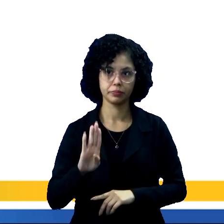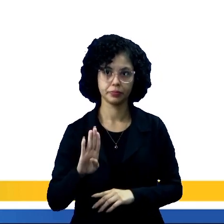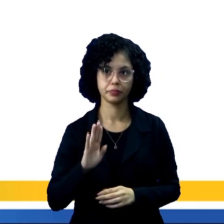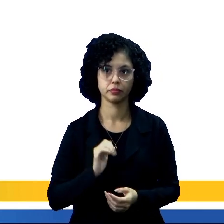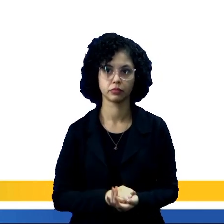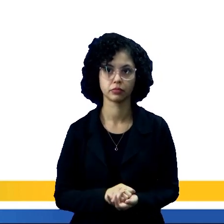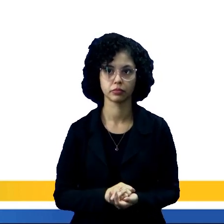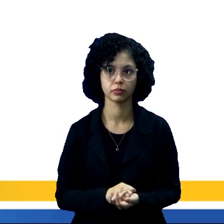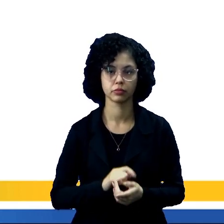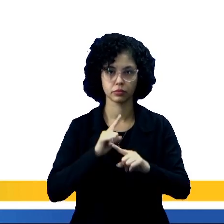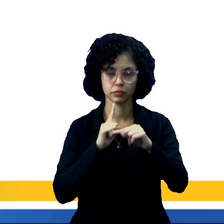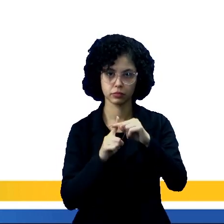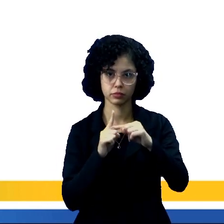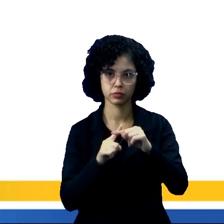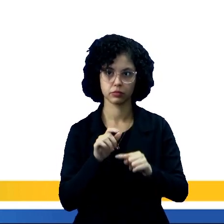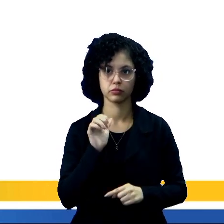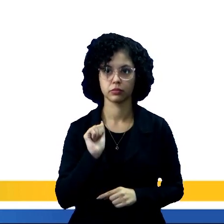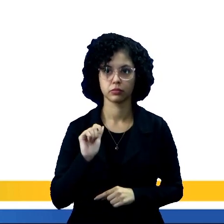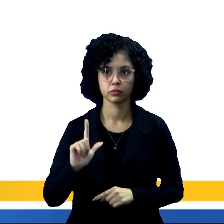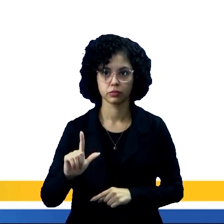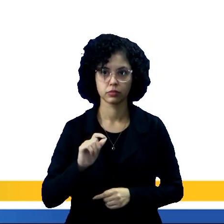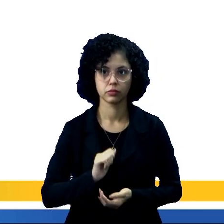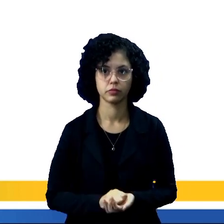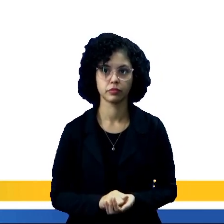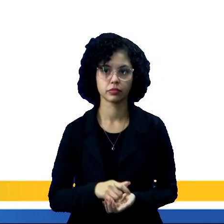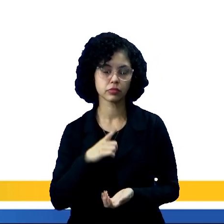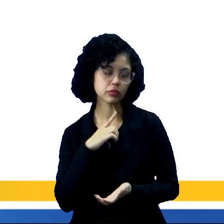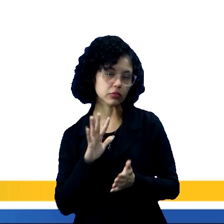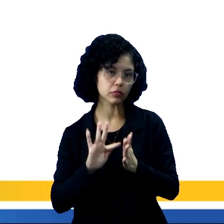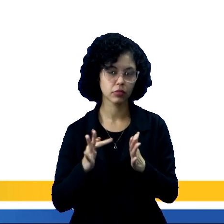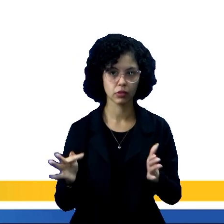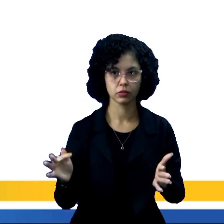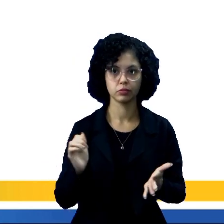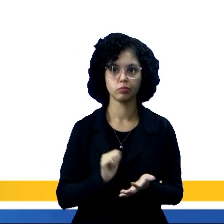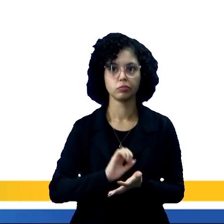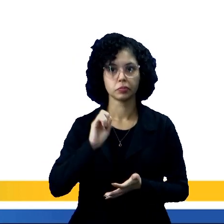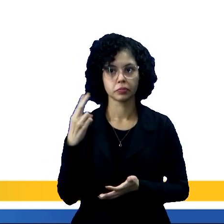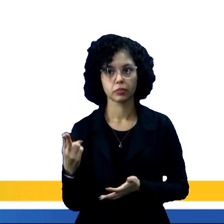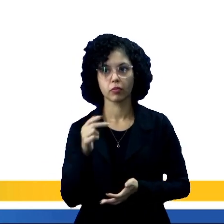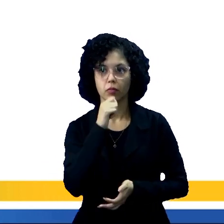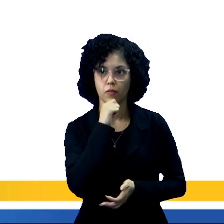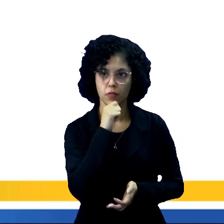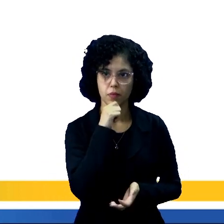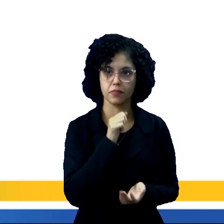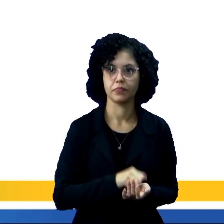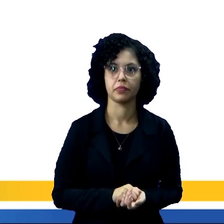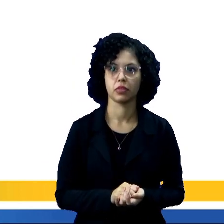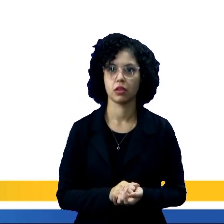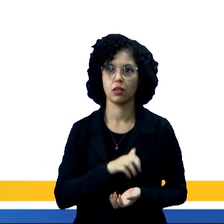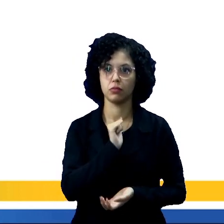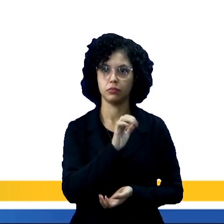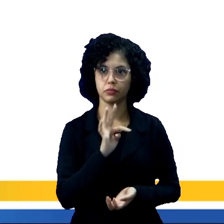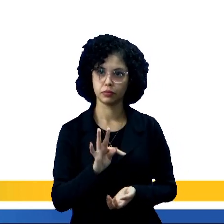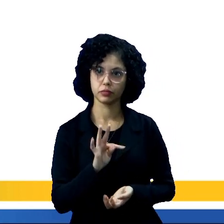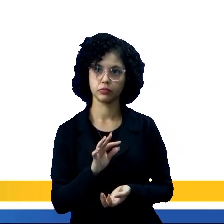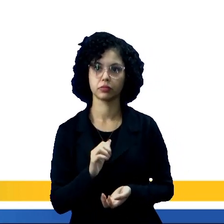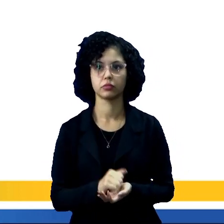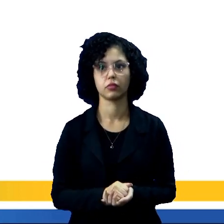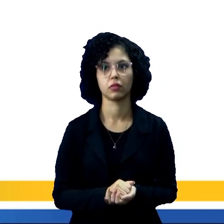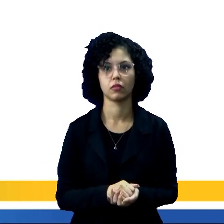AB mais o AL. Então, nós temos essa fórmula aí. Ou a outra, que é o AT é igual